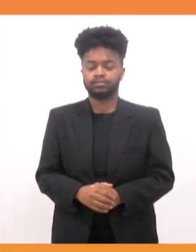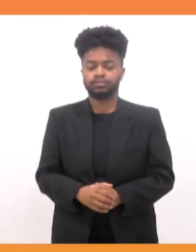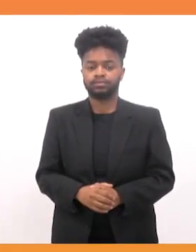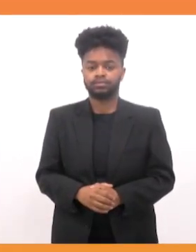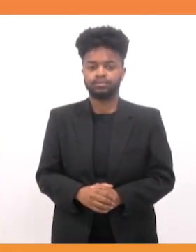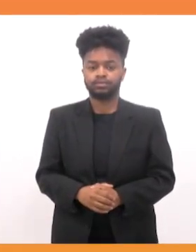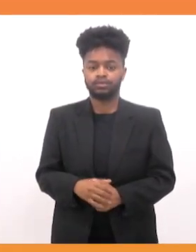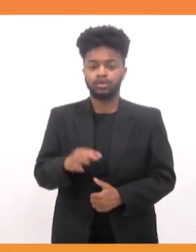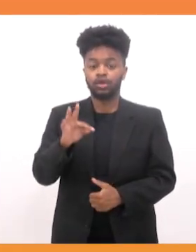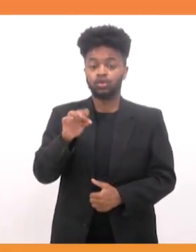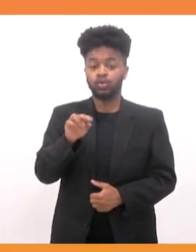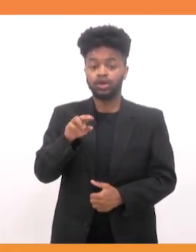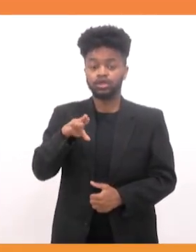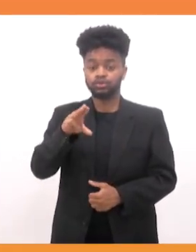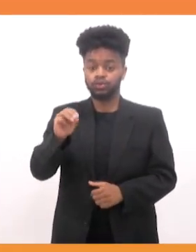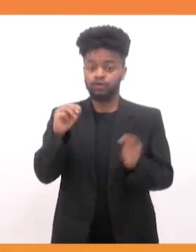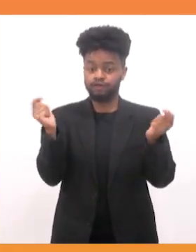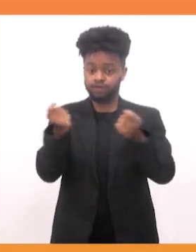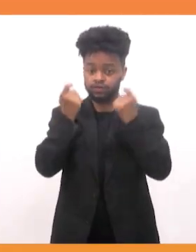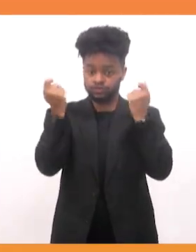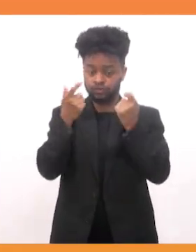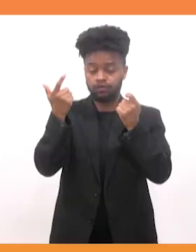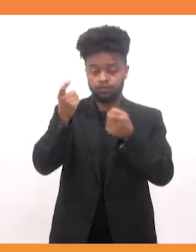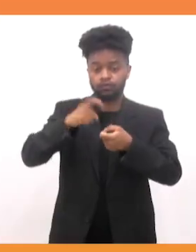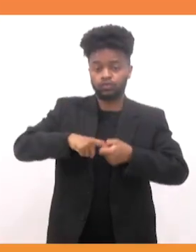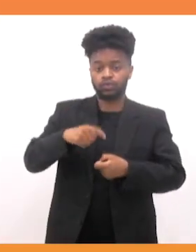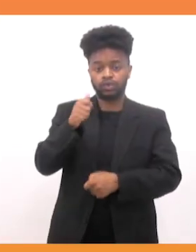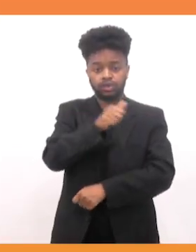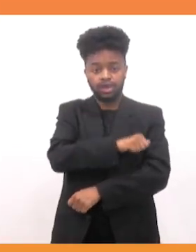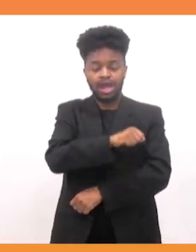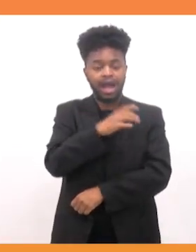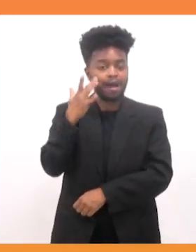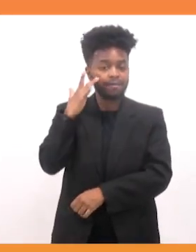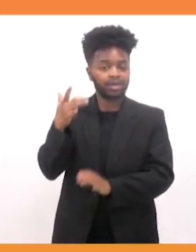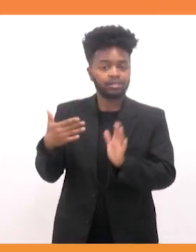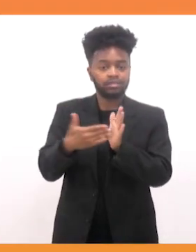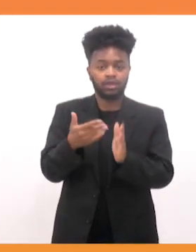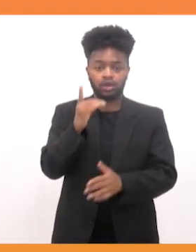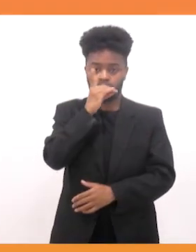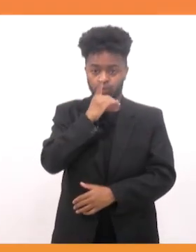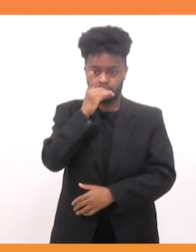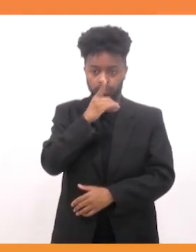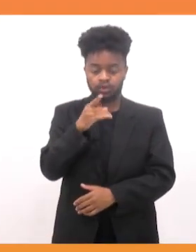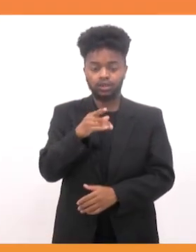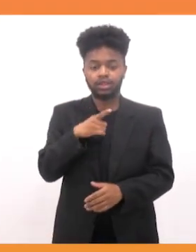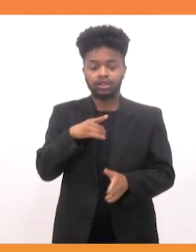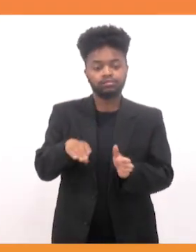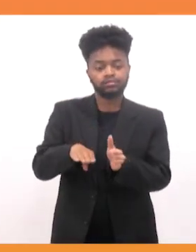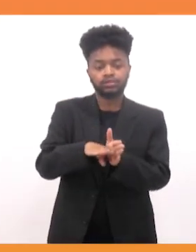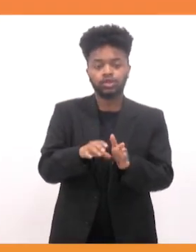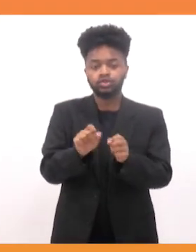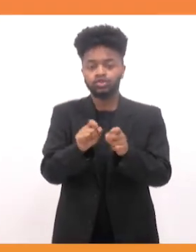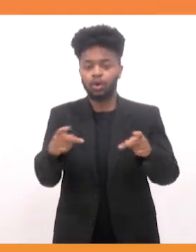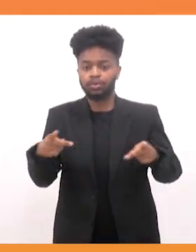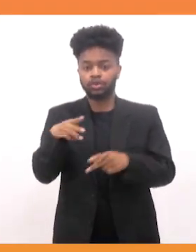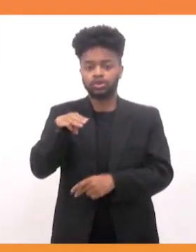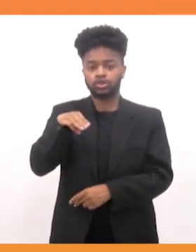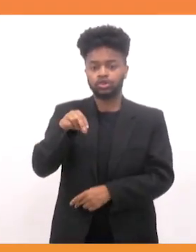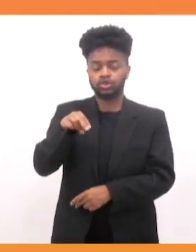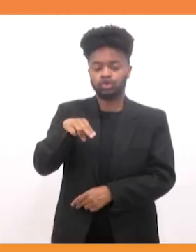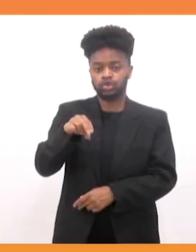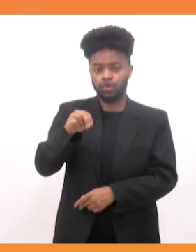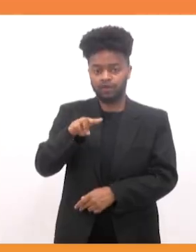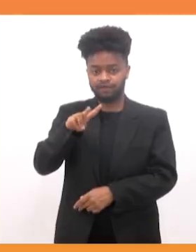O Torresmo Fest está de volta ao Rio de Janeiro de amanhã até domingo, no estacionamento do Shopping Nova América, na